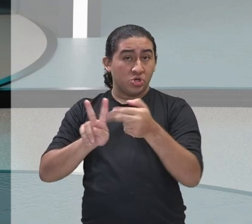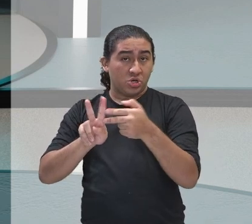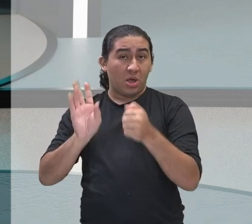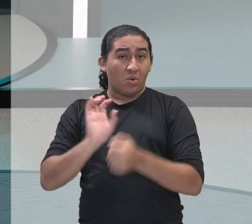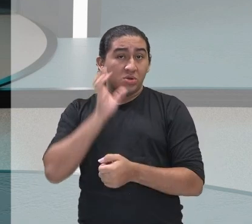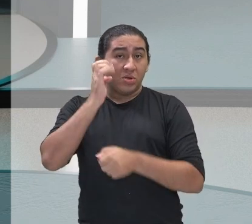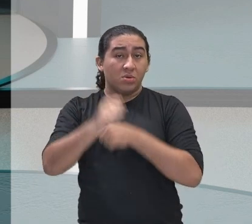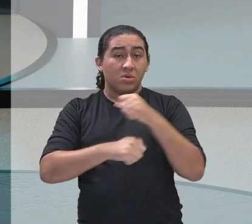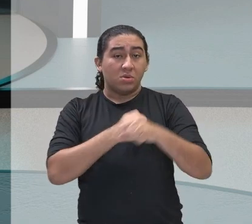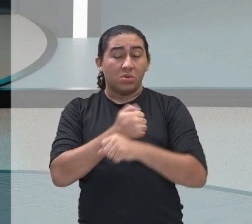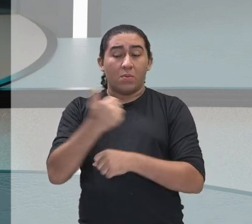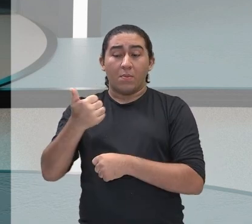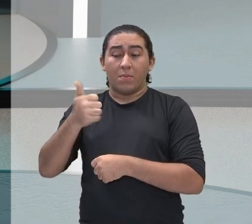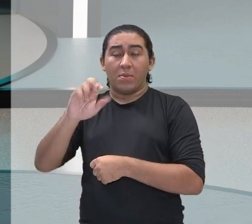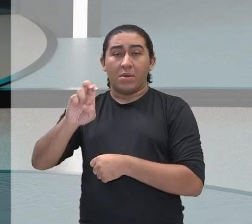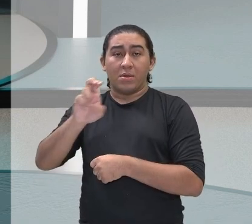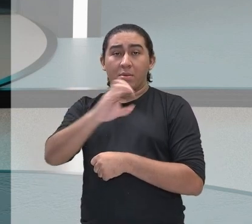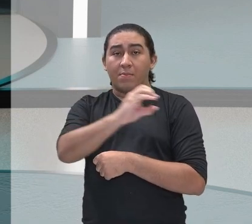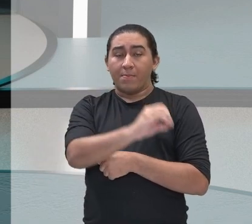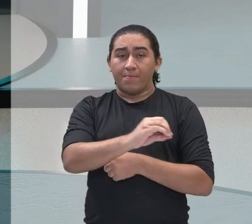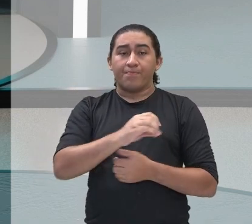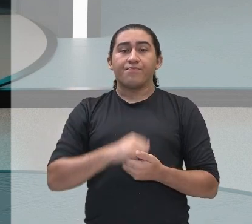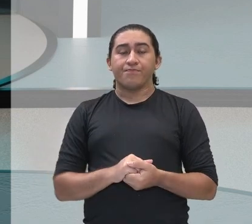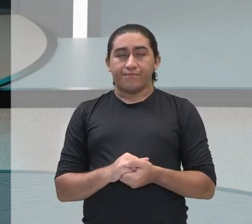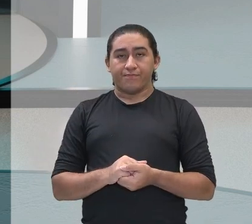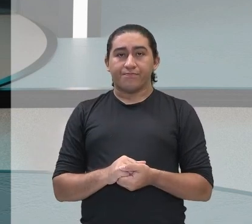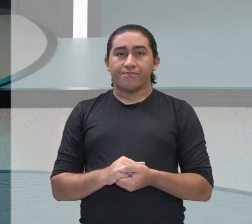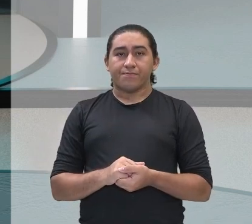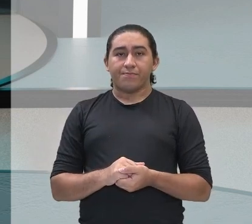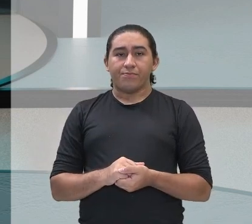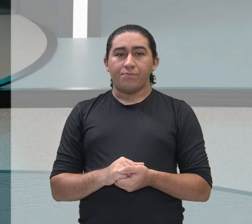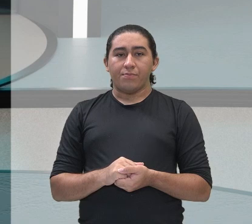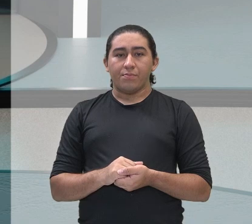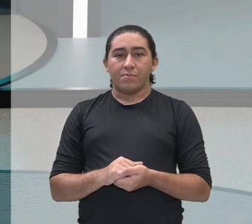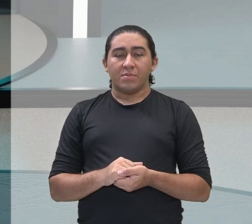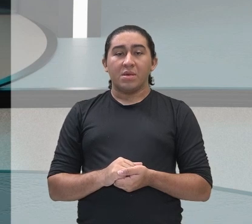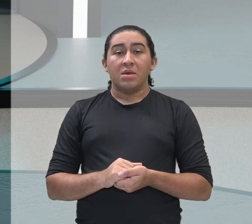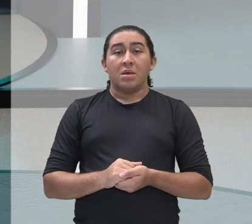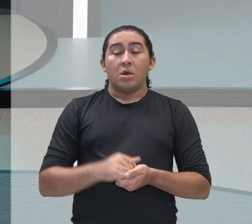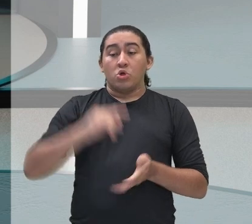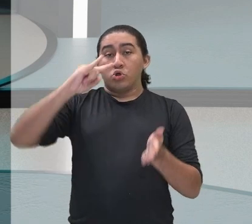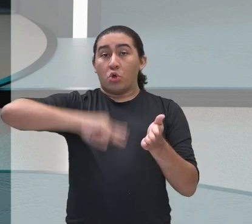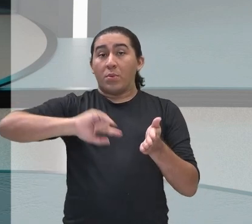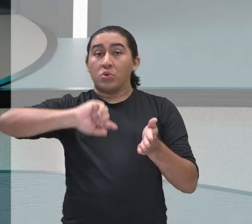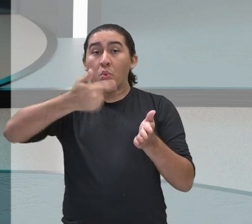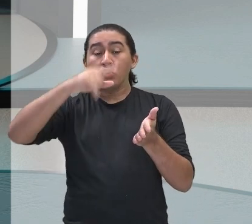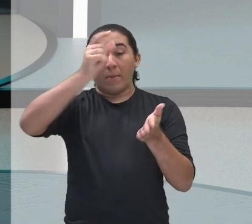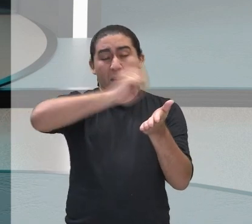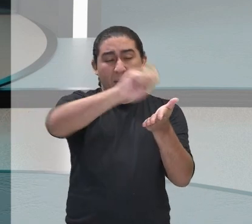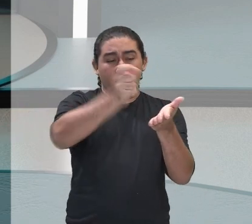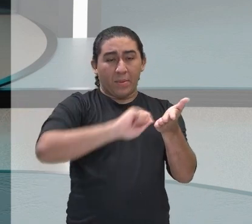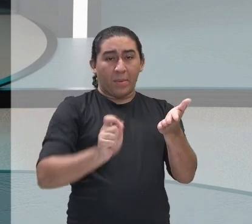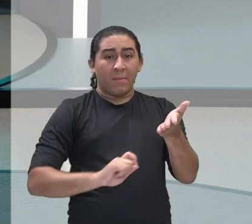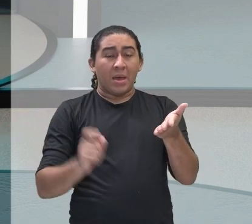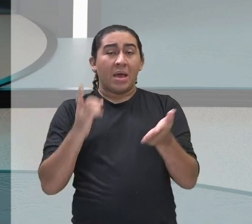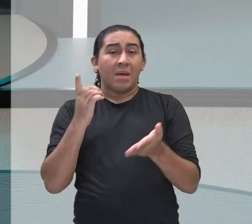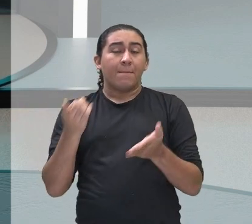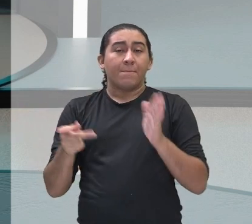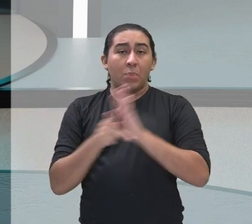1500. Diário de Navegação. Esse já é outro documento, de Pero Lopes de